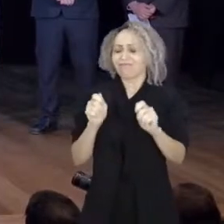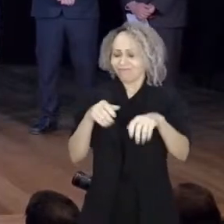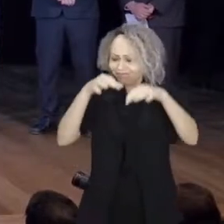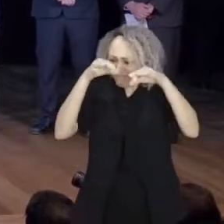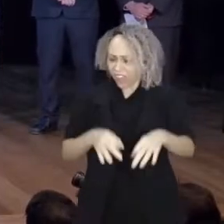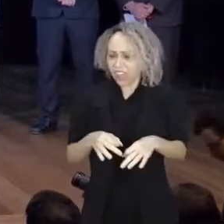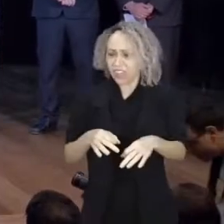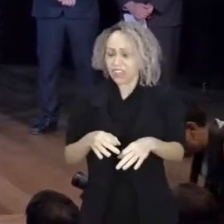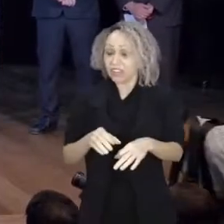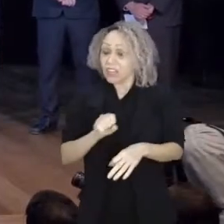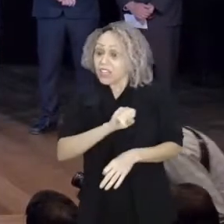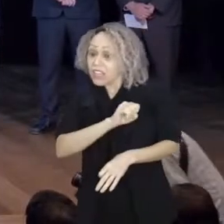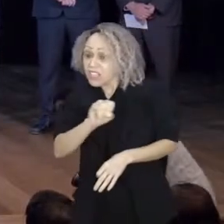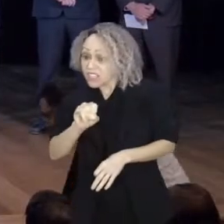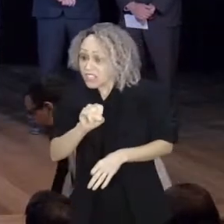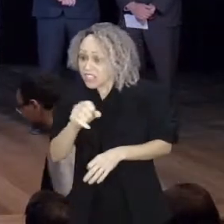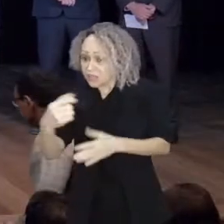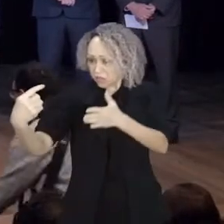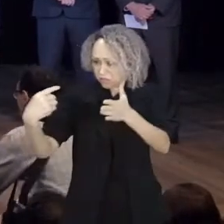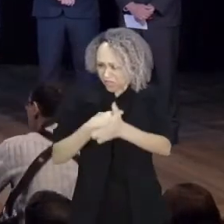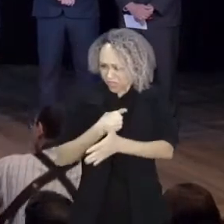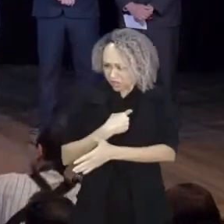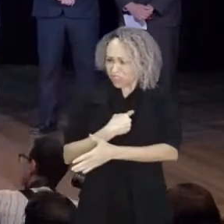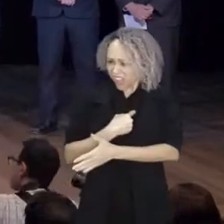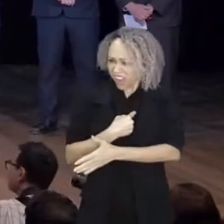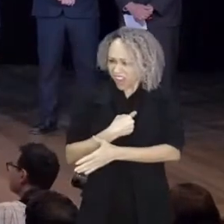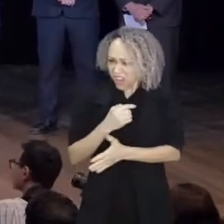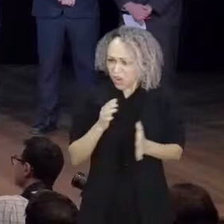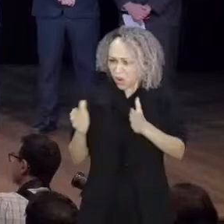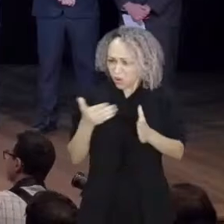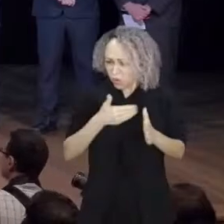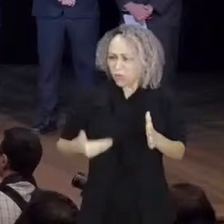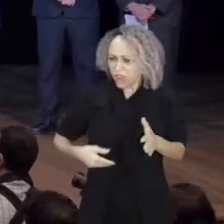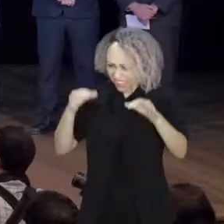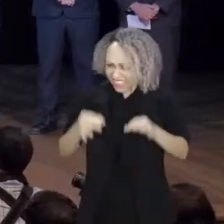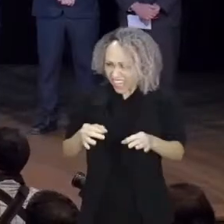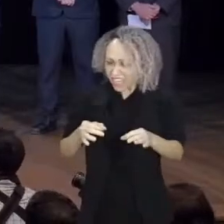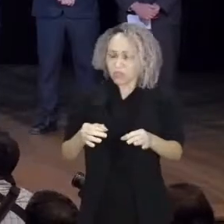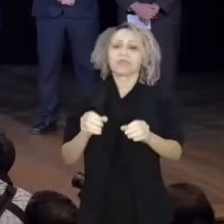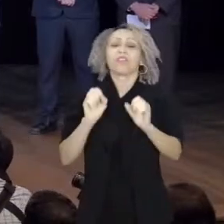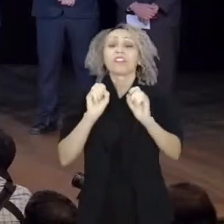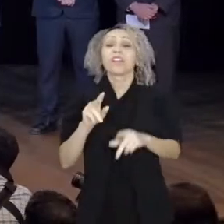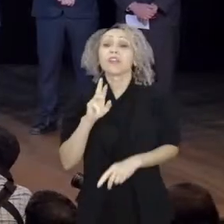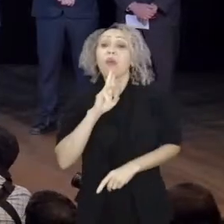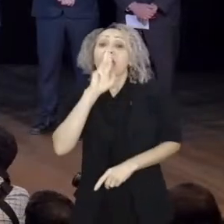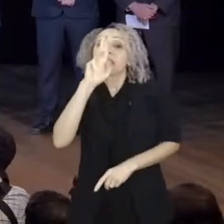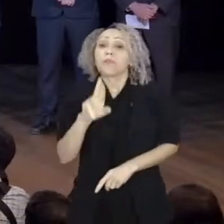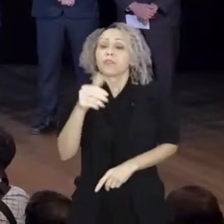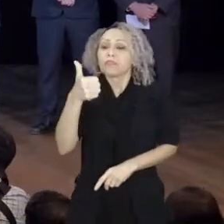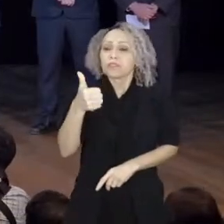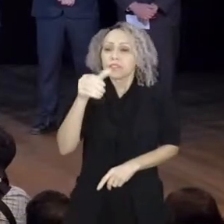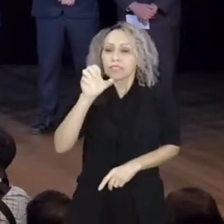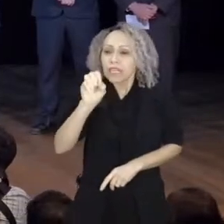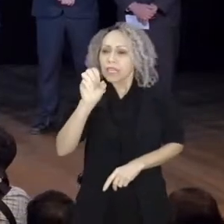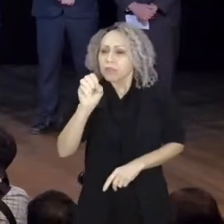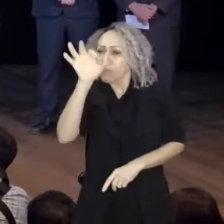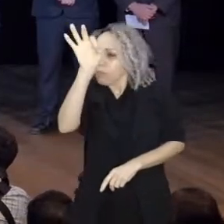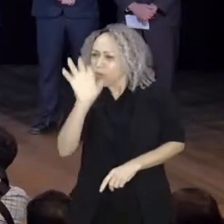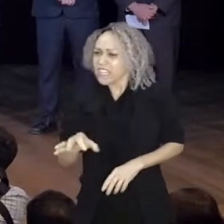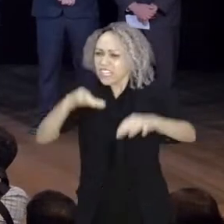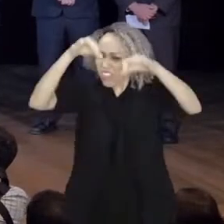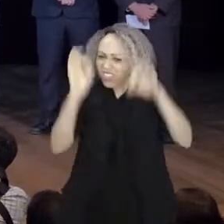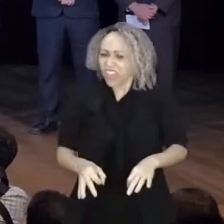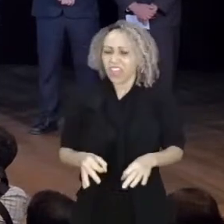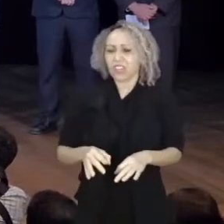nós não temos o direito de frustrar a expectativa de uma grande parcela da sociedade brasileira